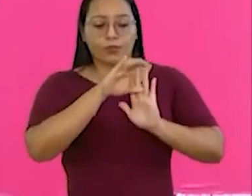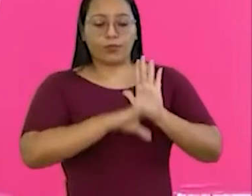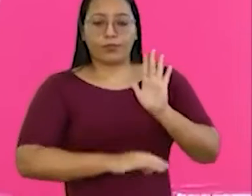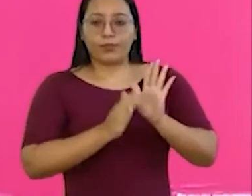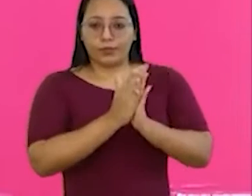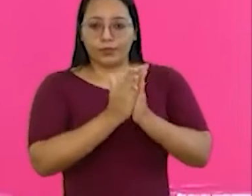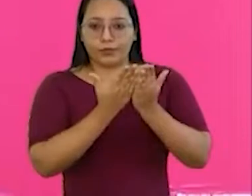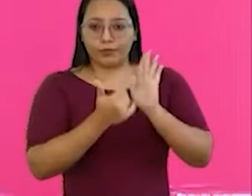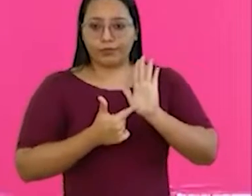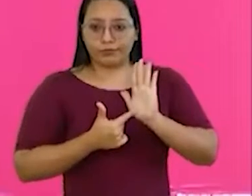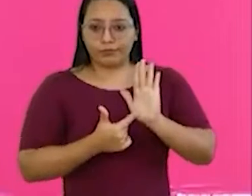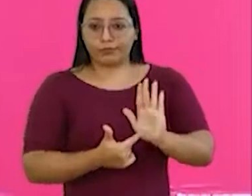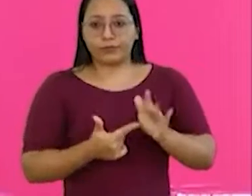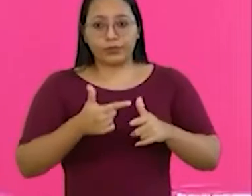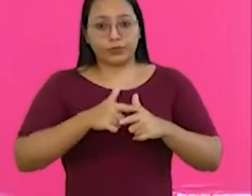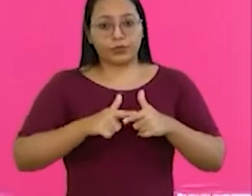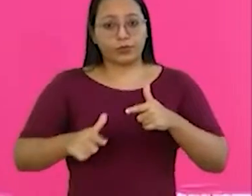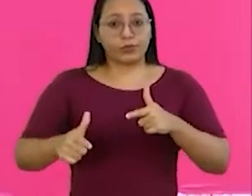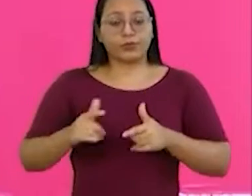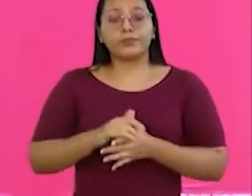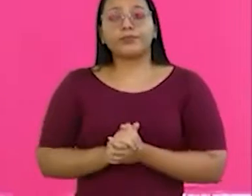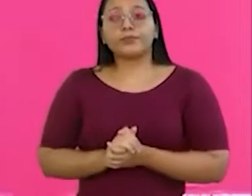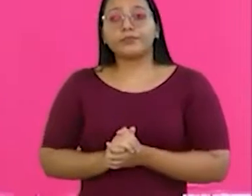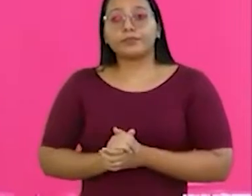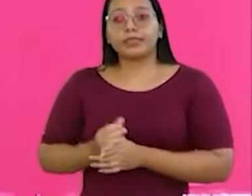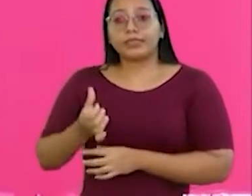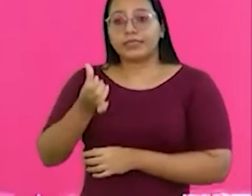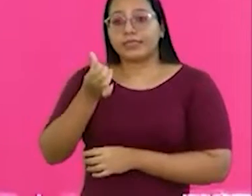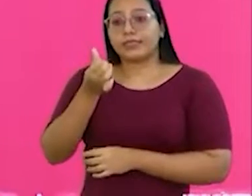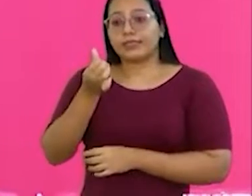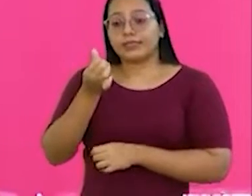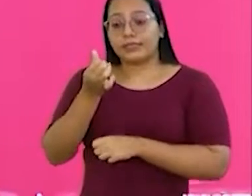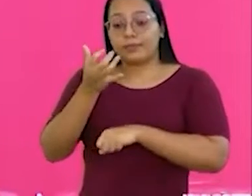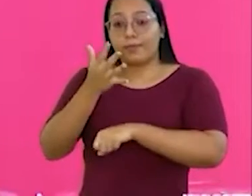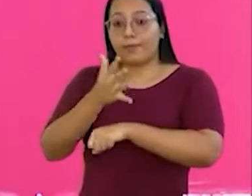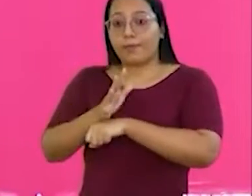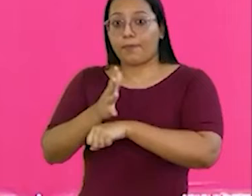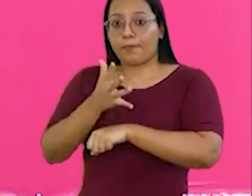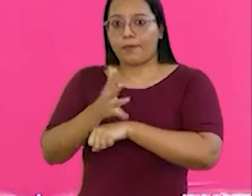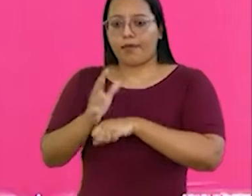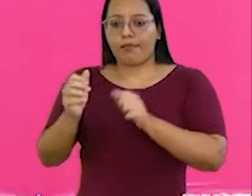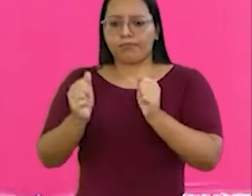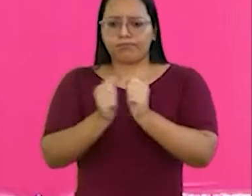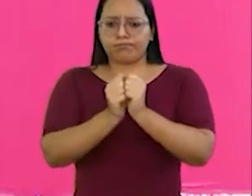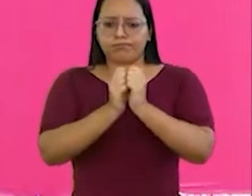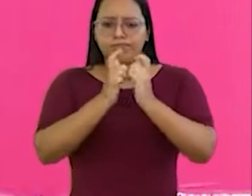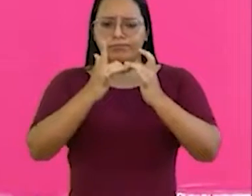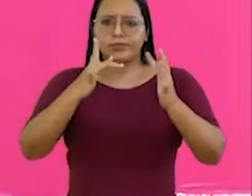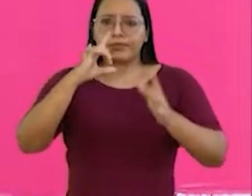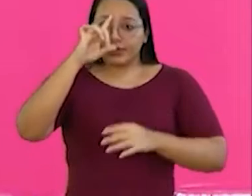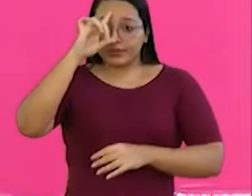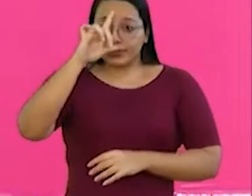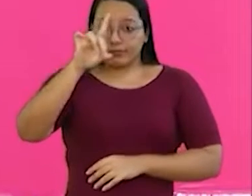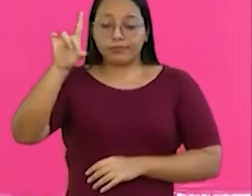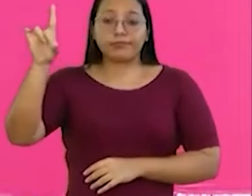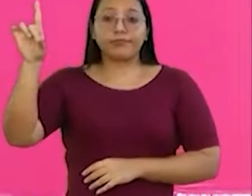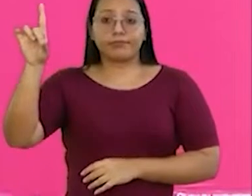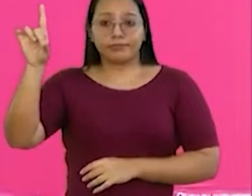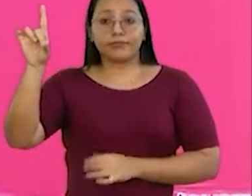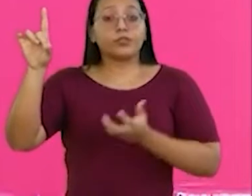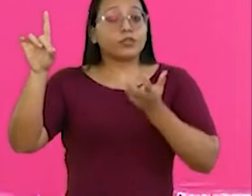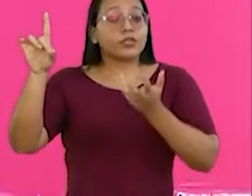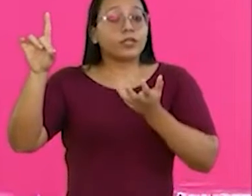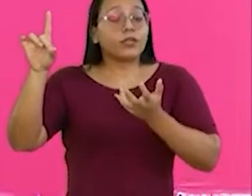Essas seis providências, atos estupendos de Deus,